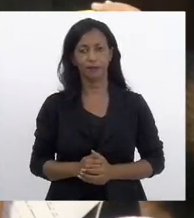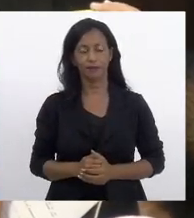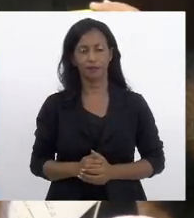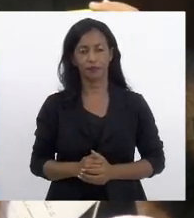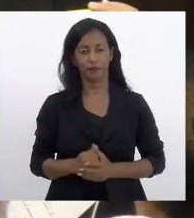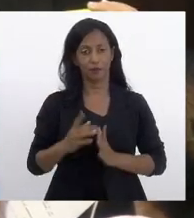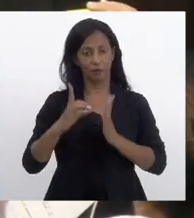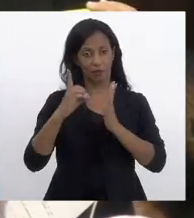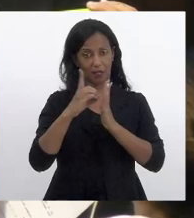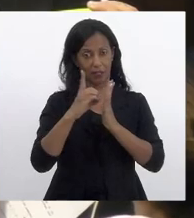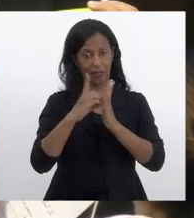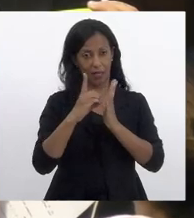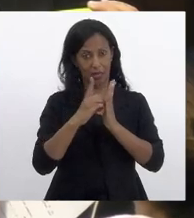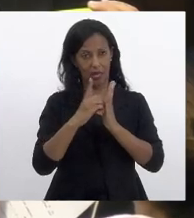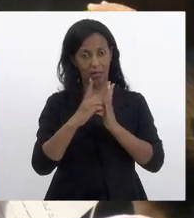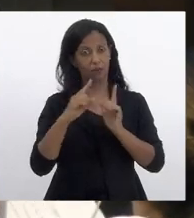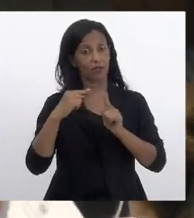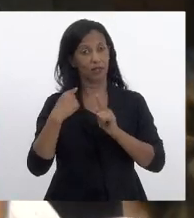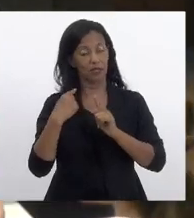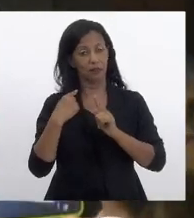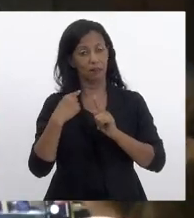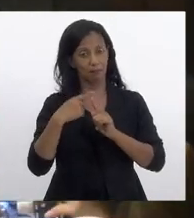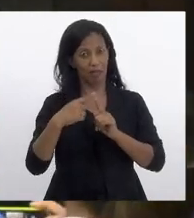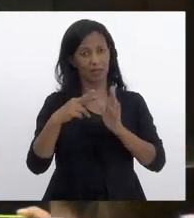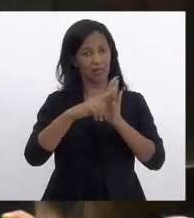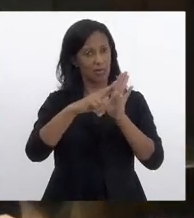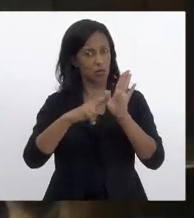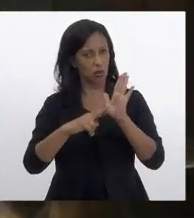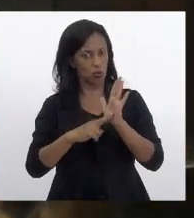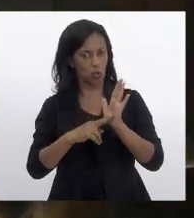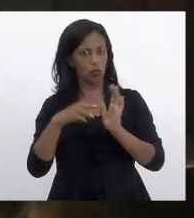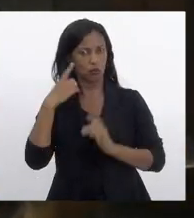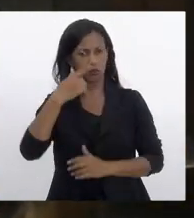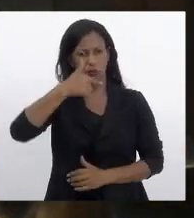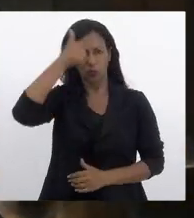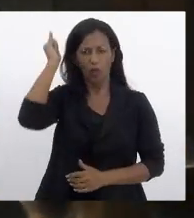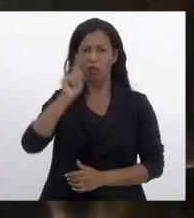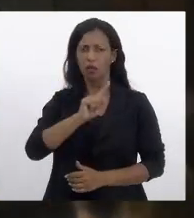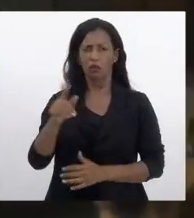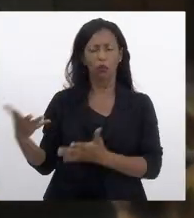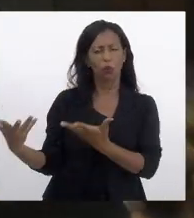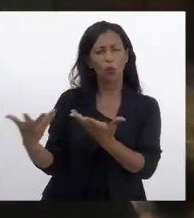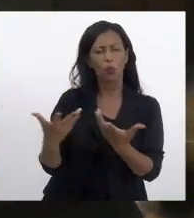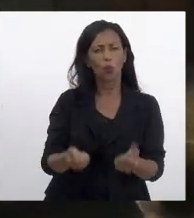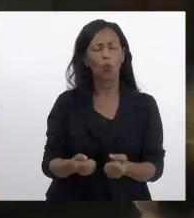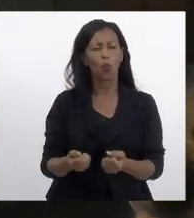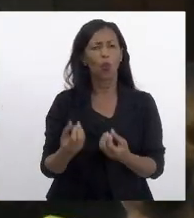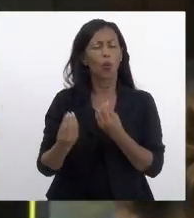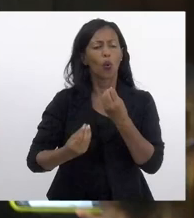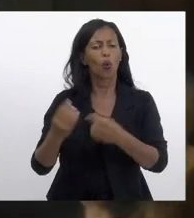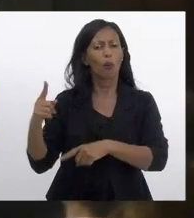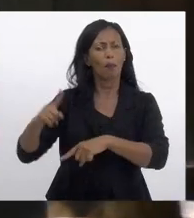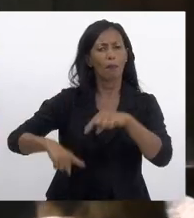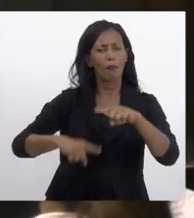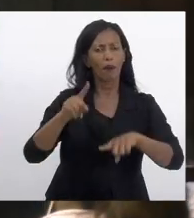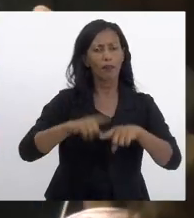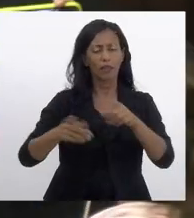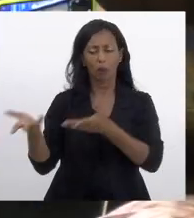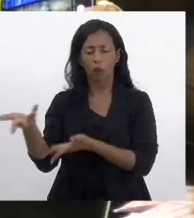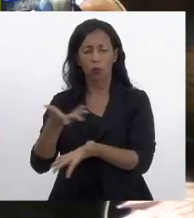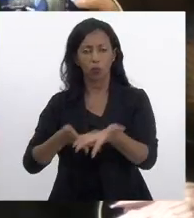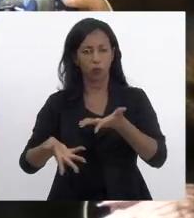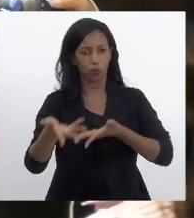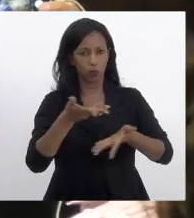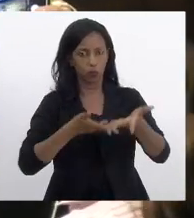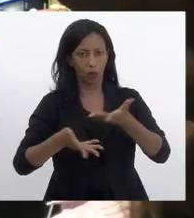o decreto, a resolução, deputado Luiz Paulo, não considera como equipamento para a interação digital dos